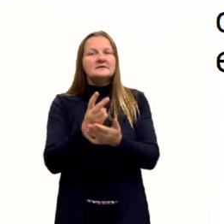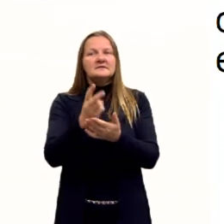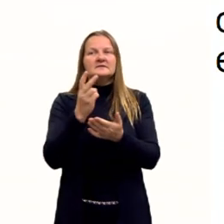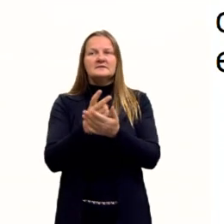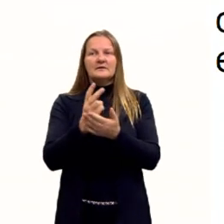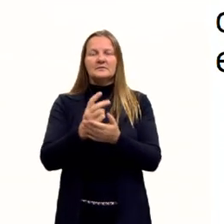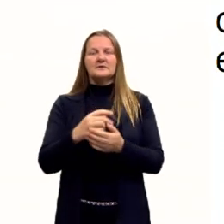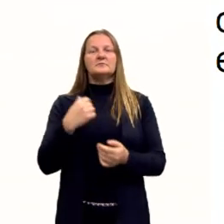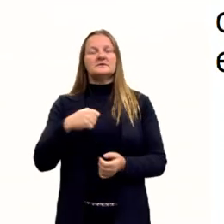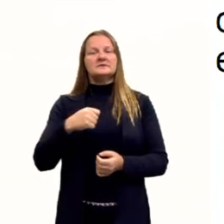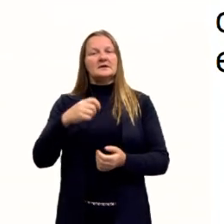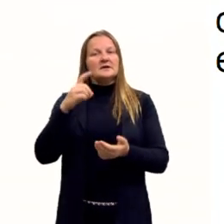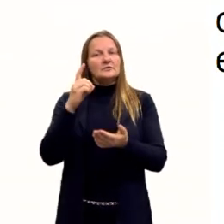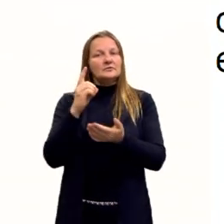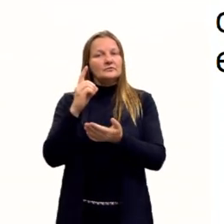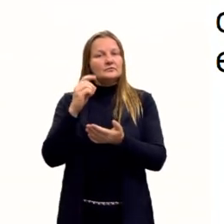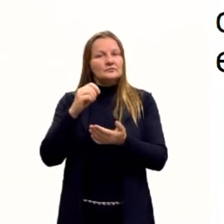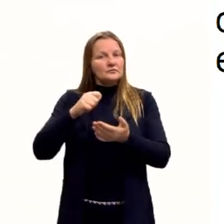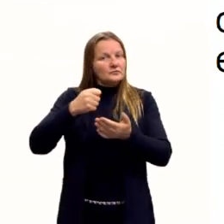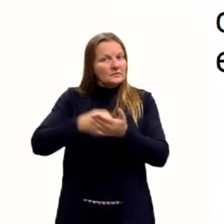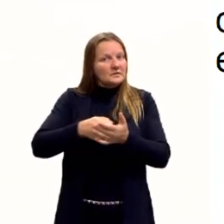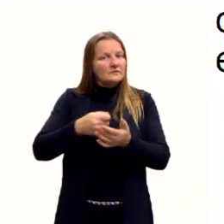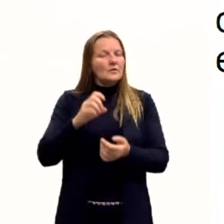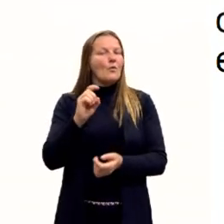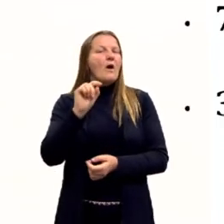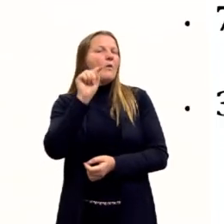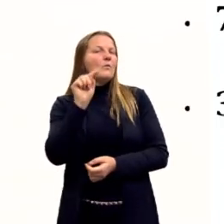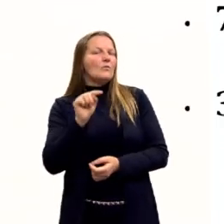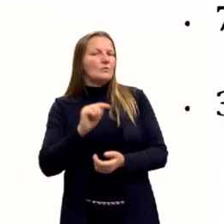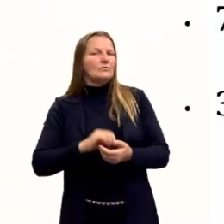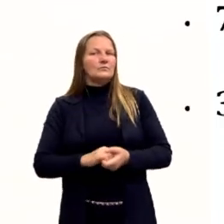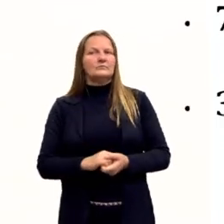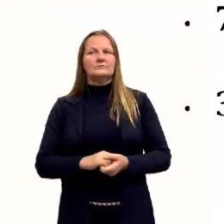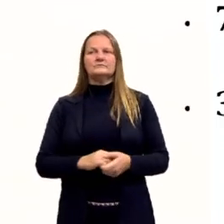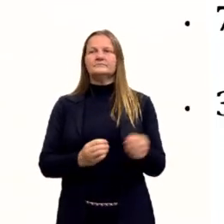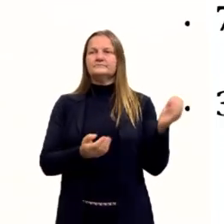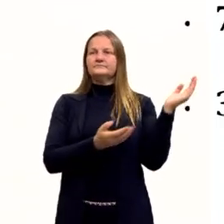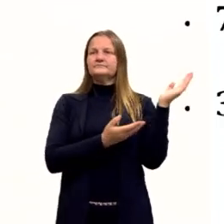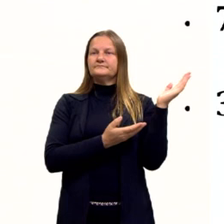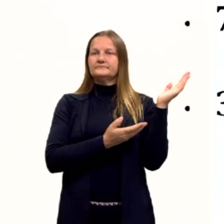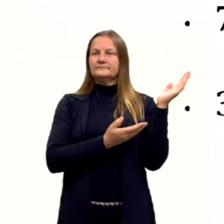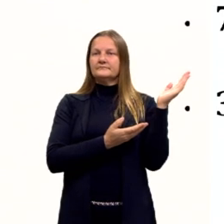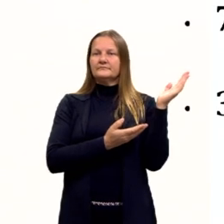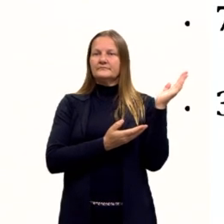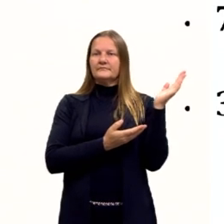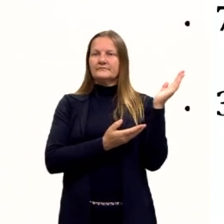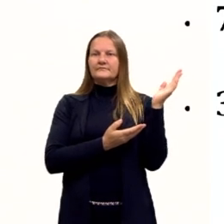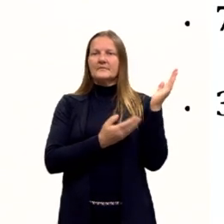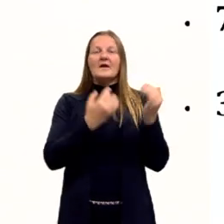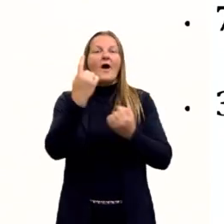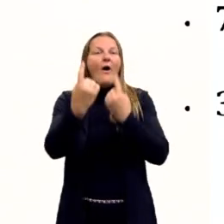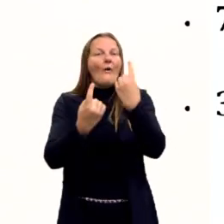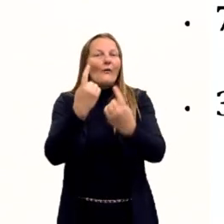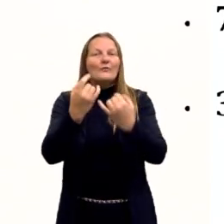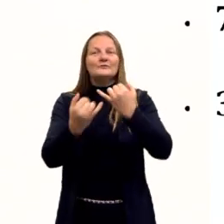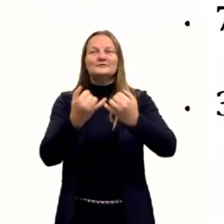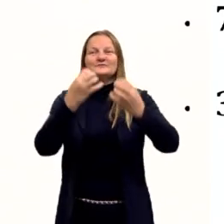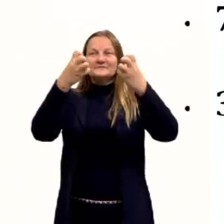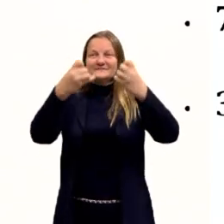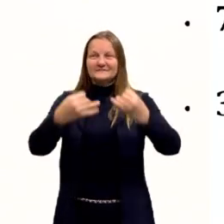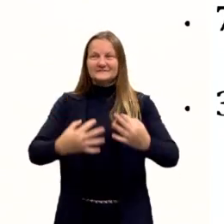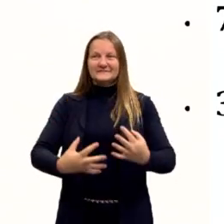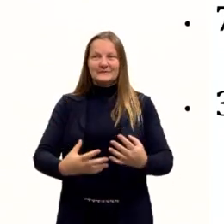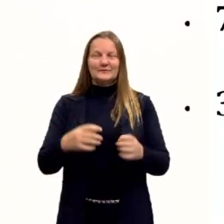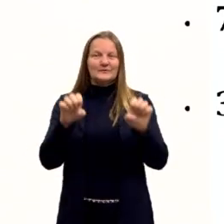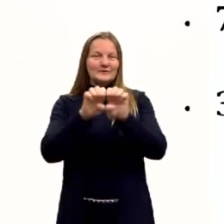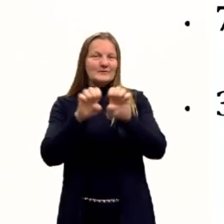determinar o valor daquela incógnita tá e aqui eu trouxe alguns exemplos de equações